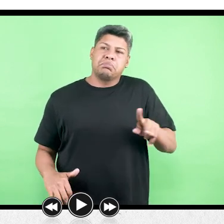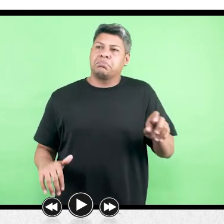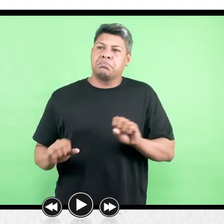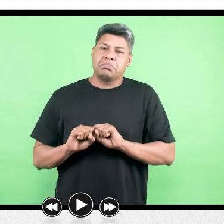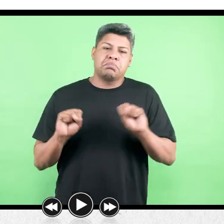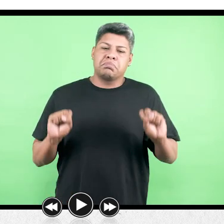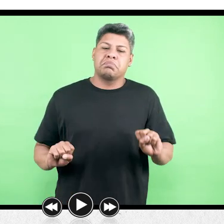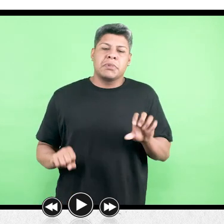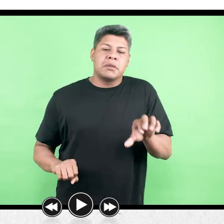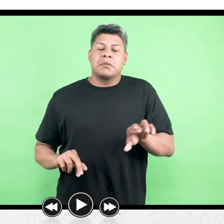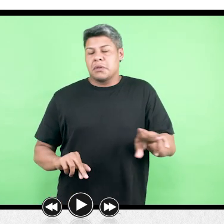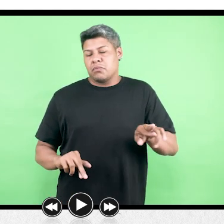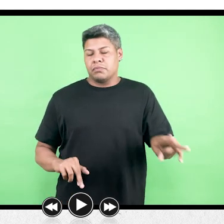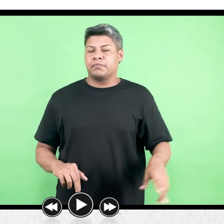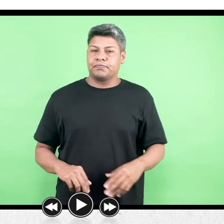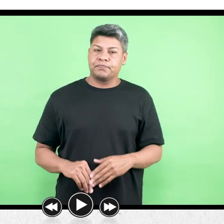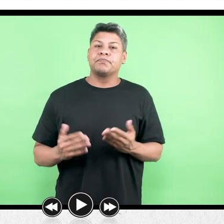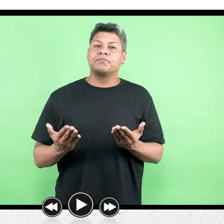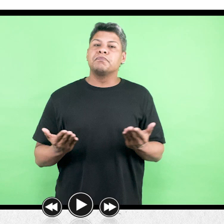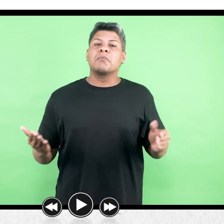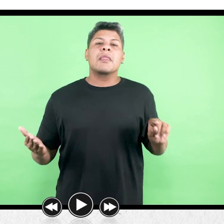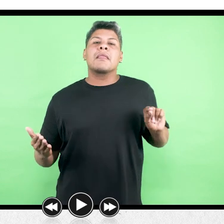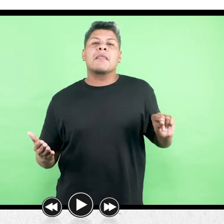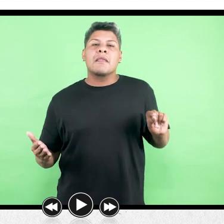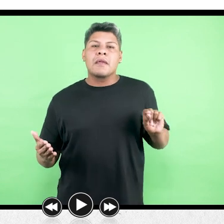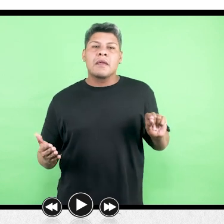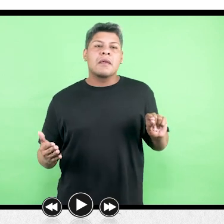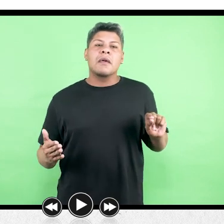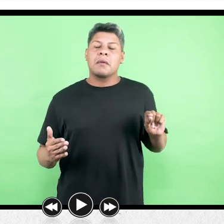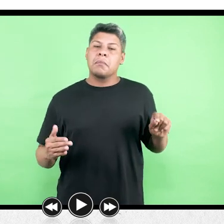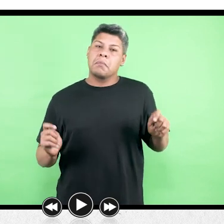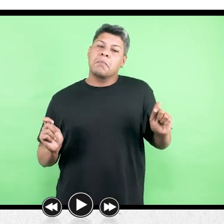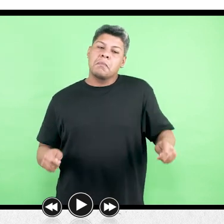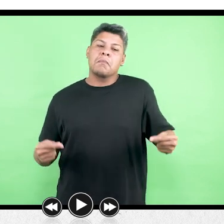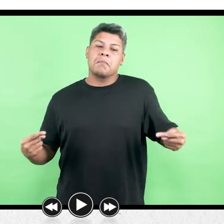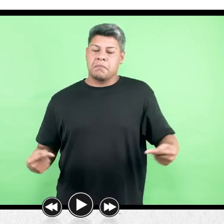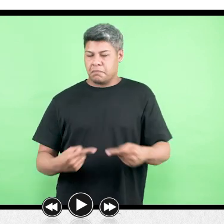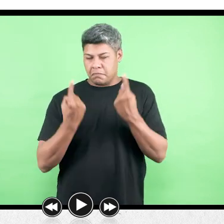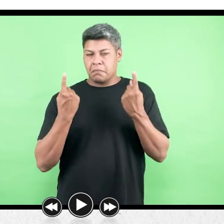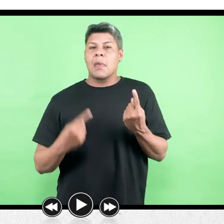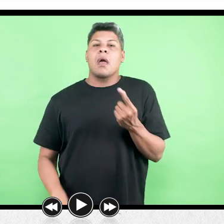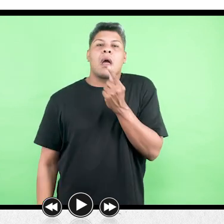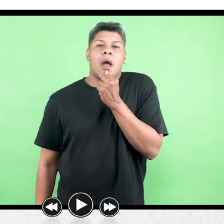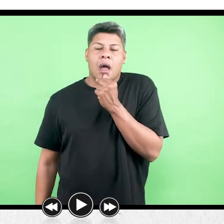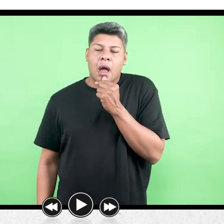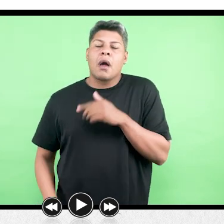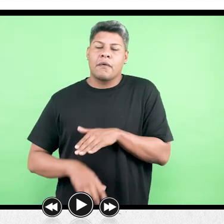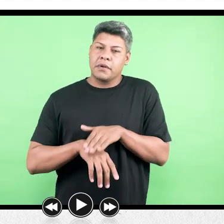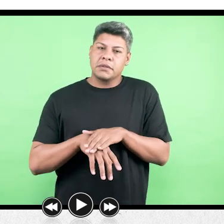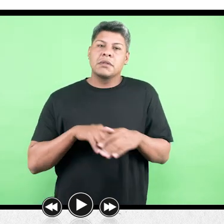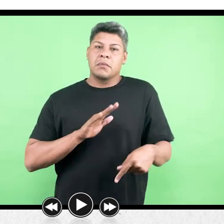certo? Bom, aqui qual é a competência relacionada? Então, a agência de água que vai efetuar,